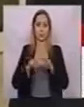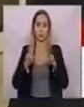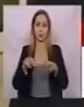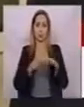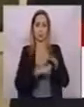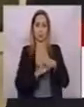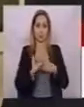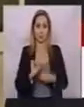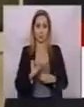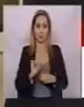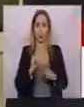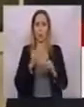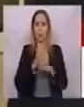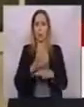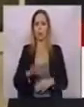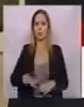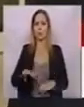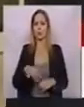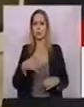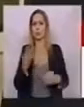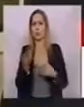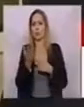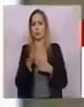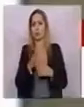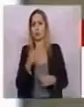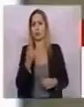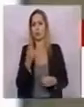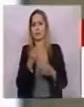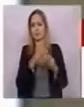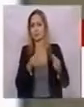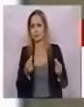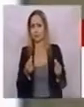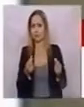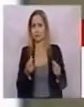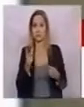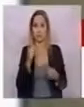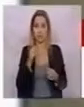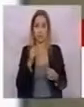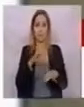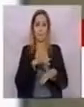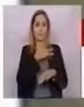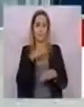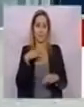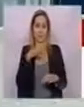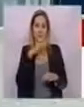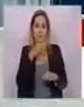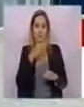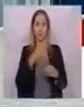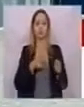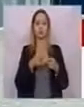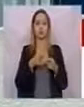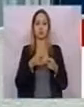Guarda. Outras situações que têm a ver com, por exemplo, falta de material. E no dizer do médico que gera ordem na região